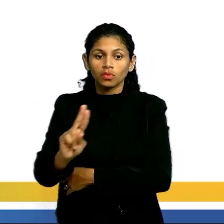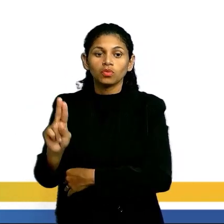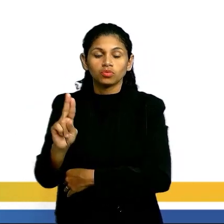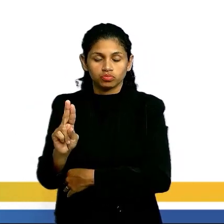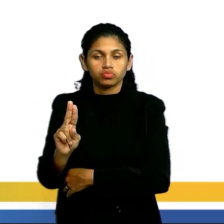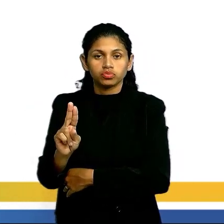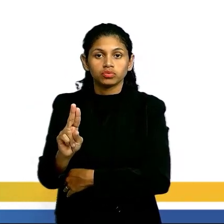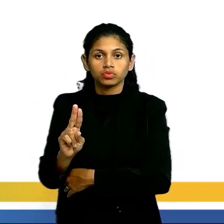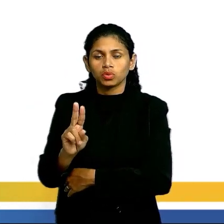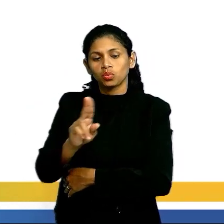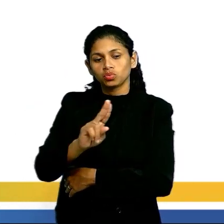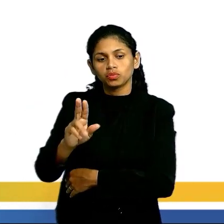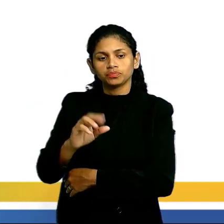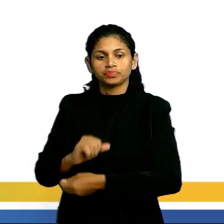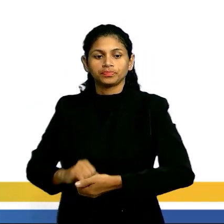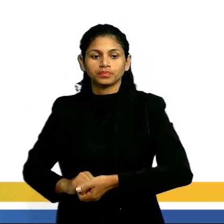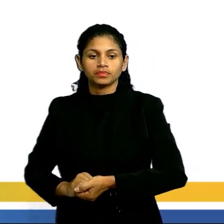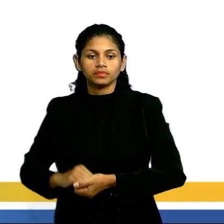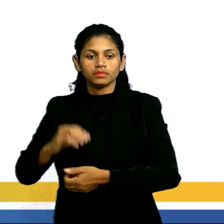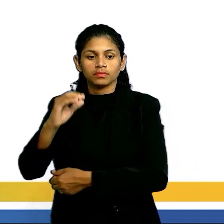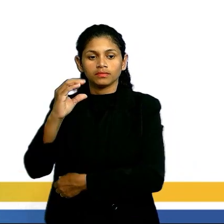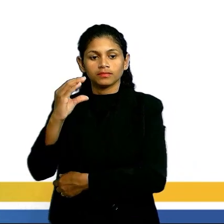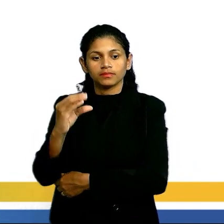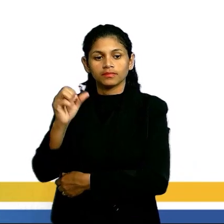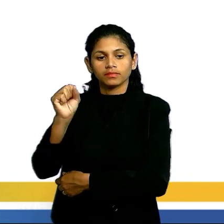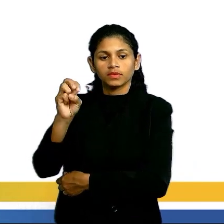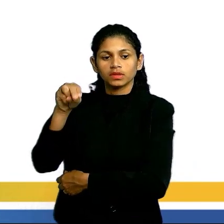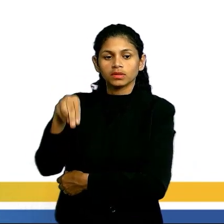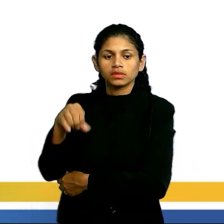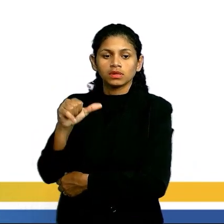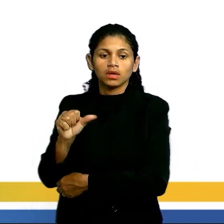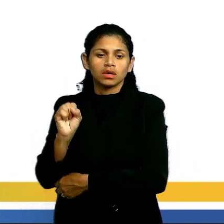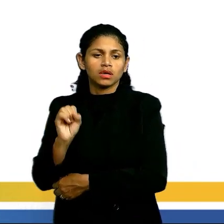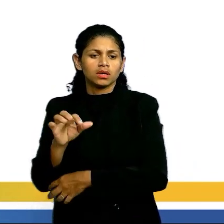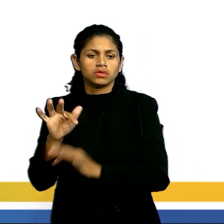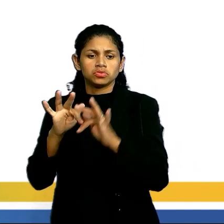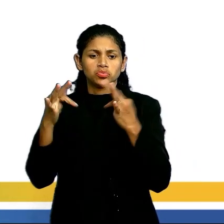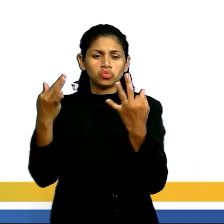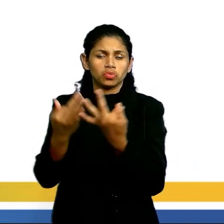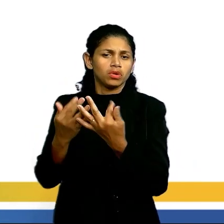Então esse aqui é um exemplo de como é feita a classificação de uma espécie.